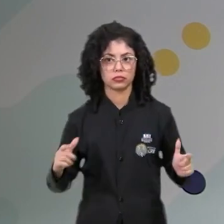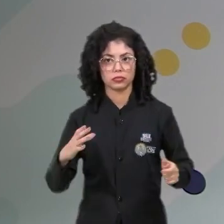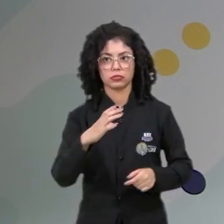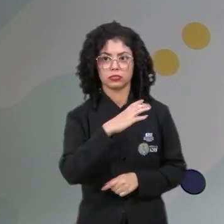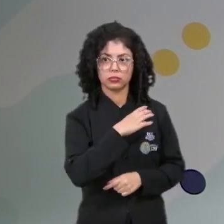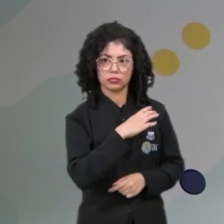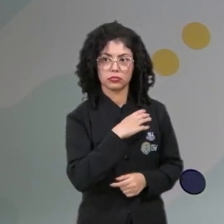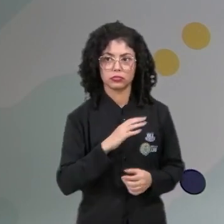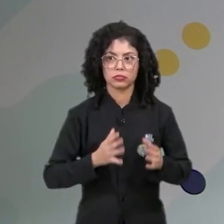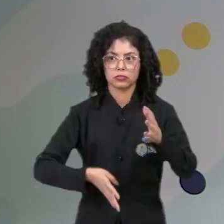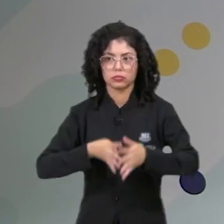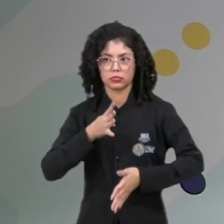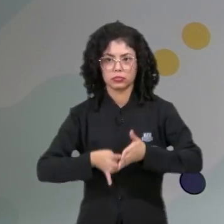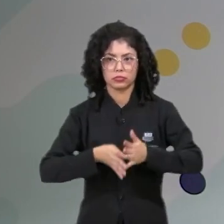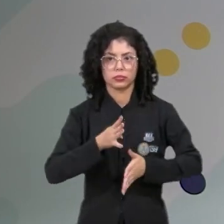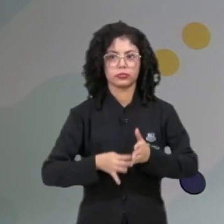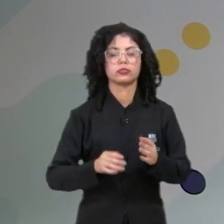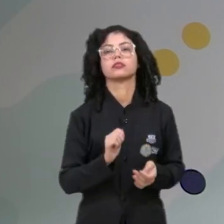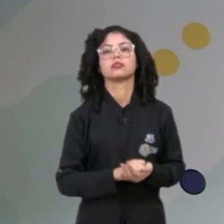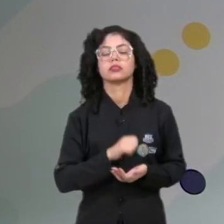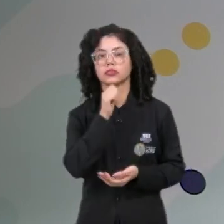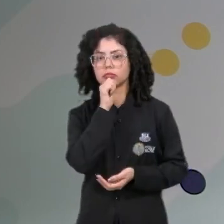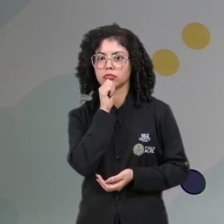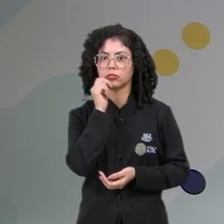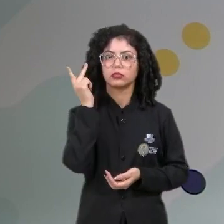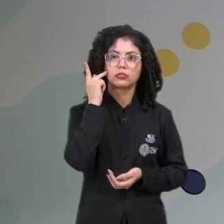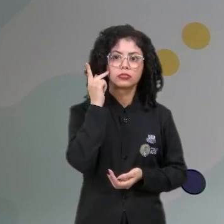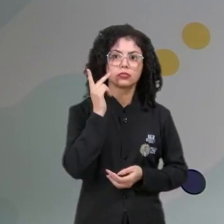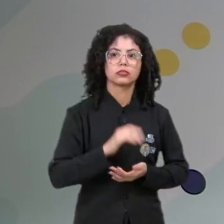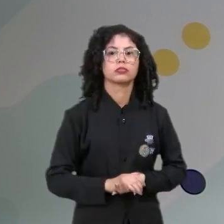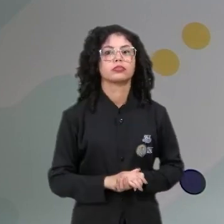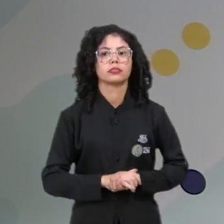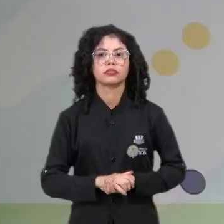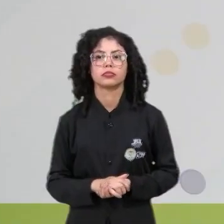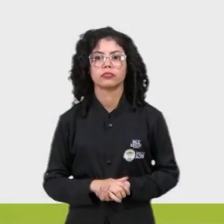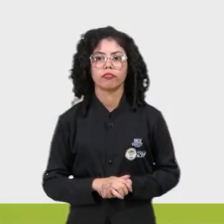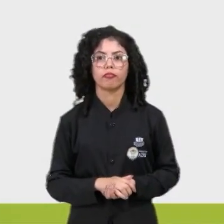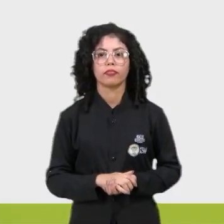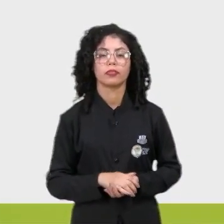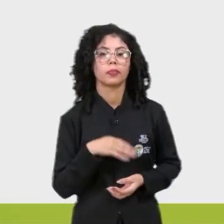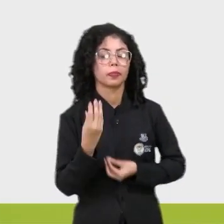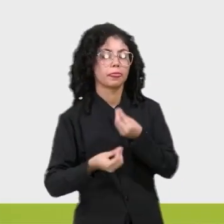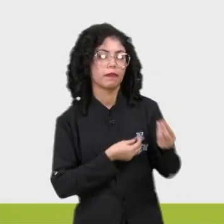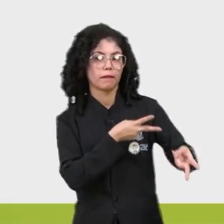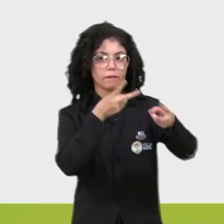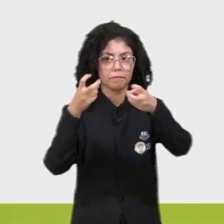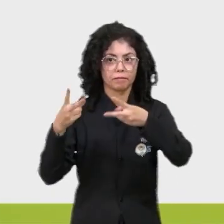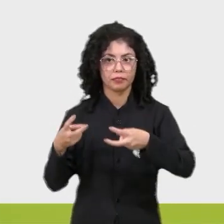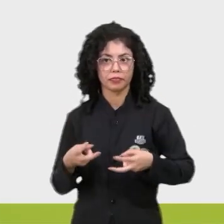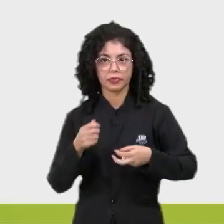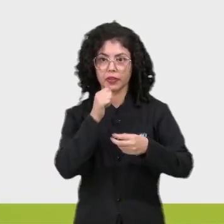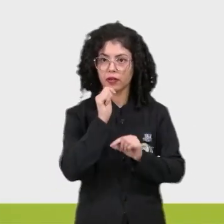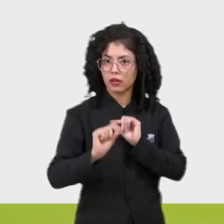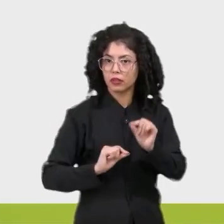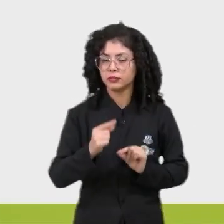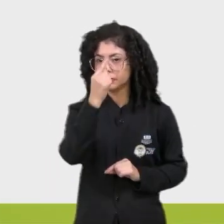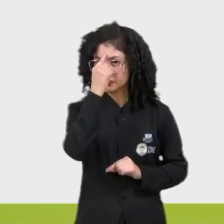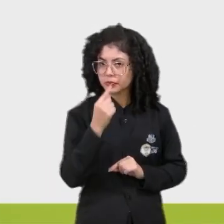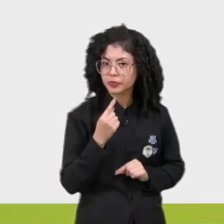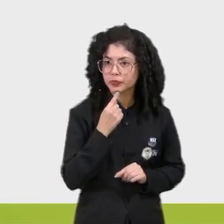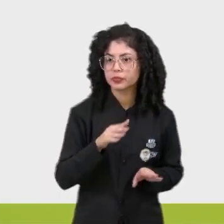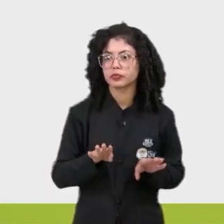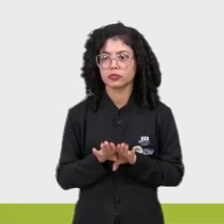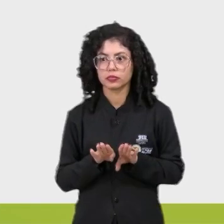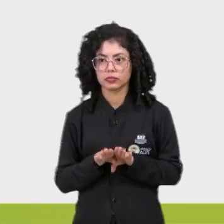que acabam se confundindo com a metrópole de São Paulo. Tá? Então, como vocês podem perceber, aqui na imagem também vai ilustrar